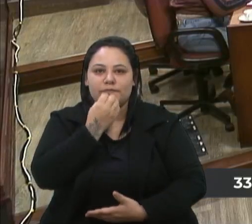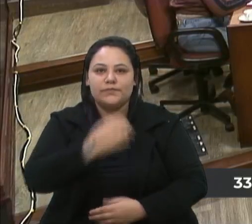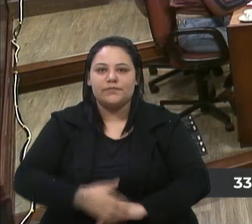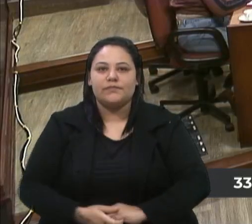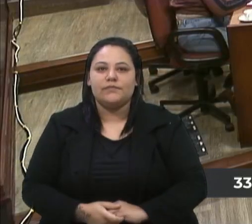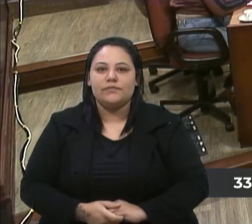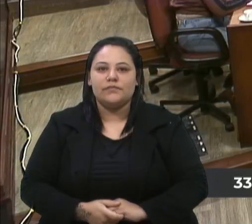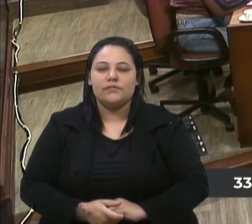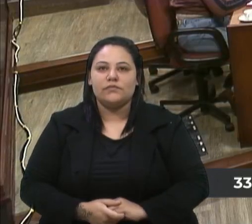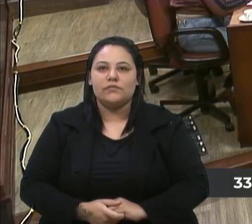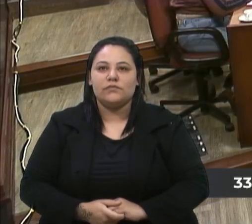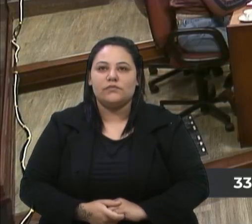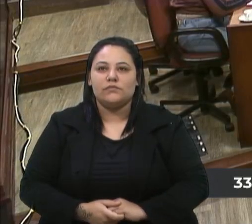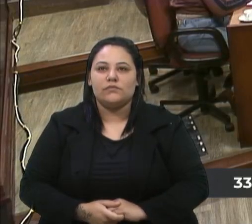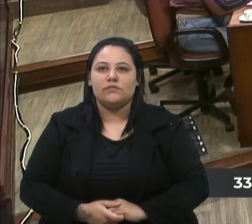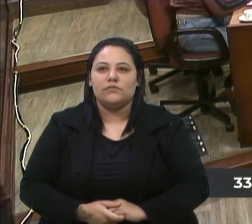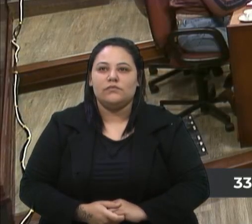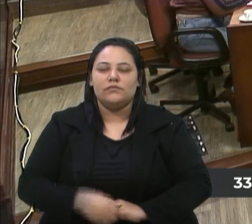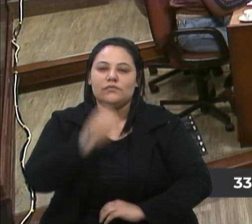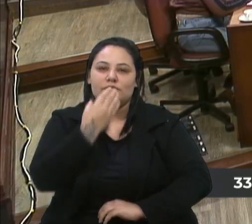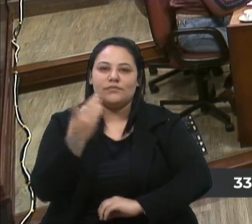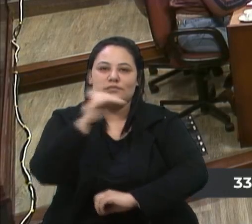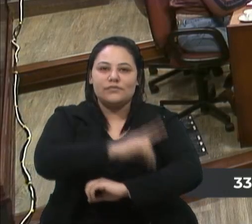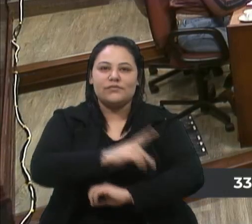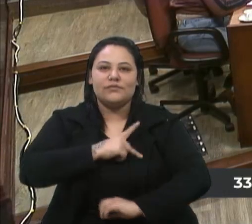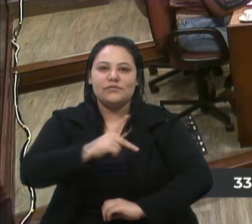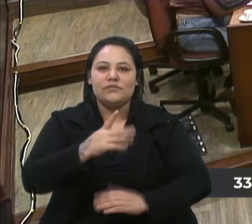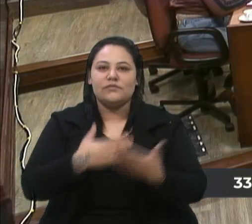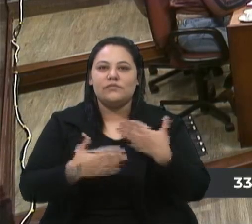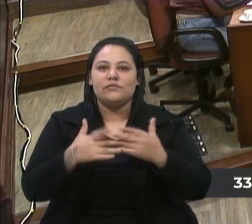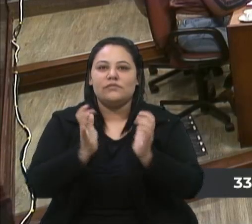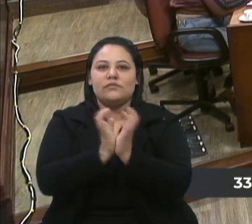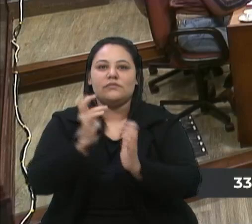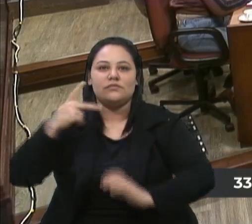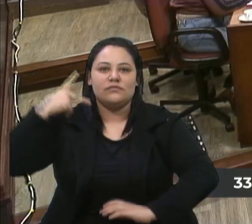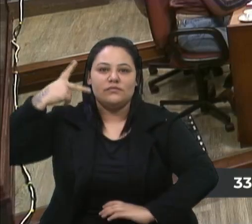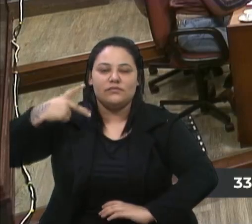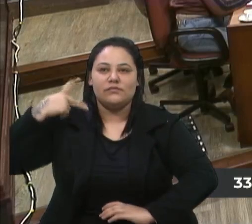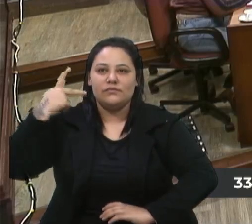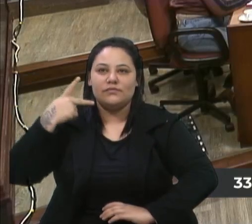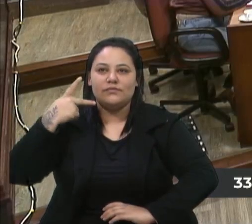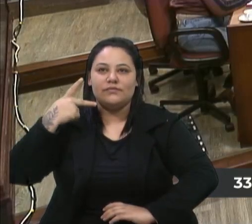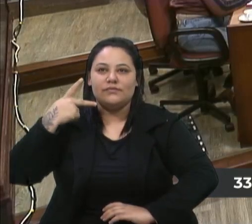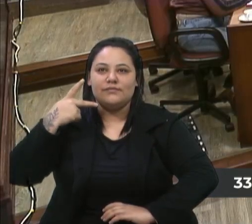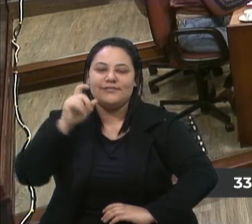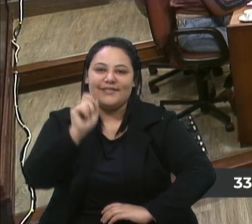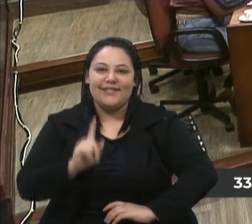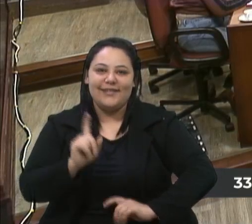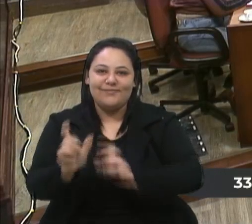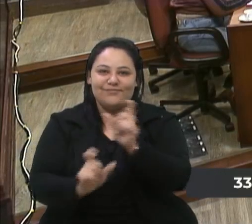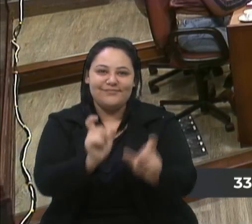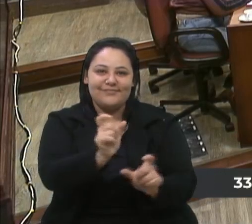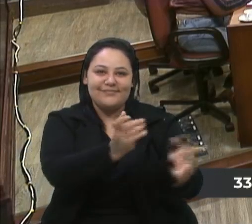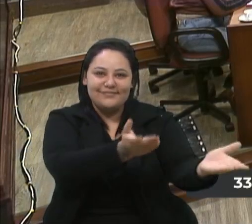palavra. Bom dia, senhor presidente, colegas vereadores e aos ilustres visitantes dessa